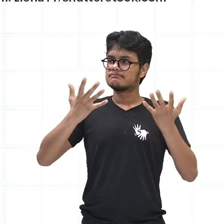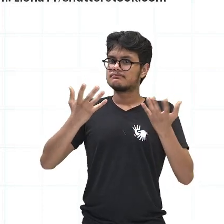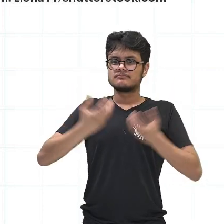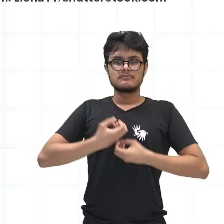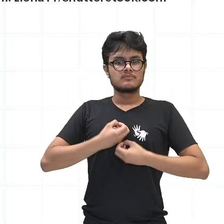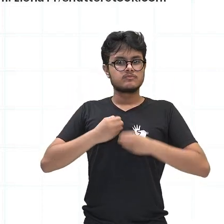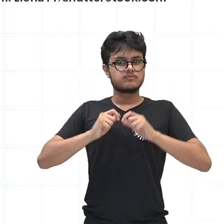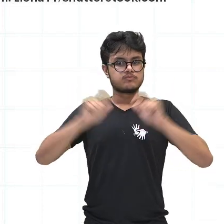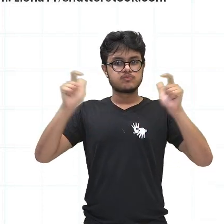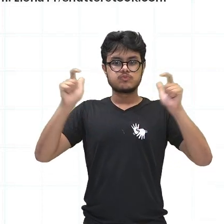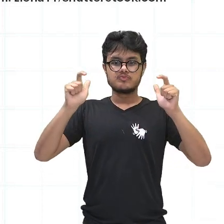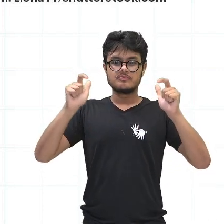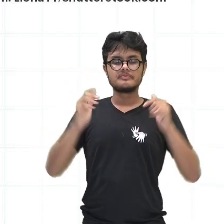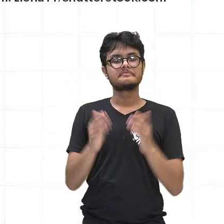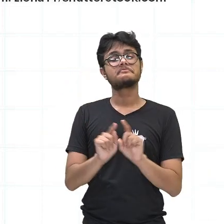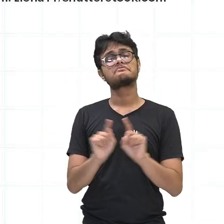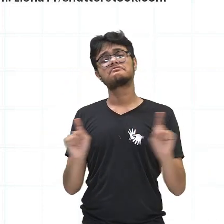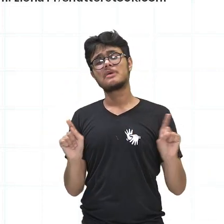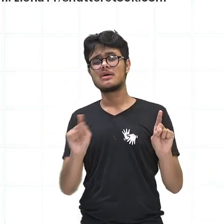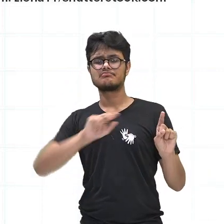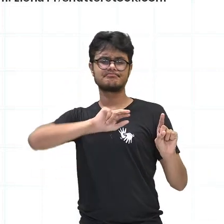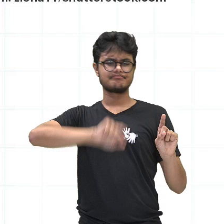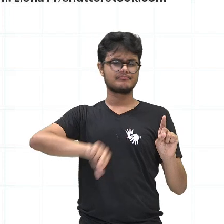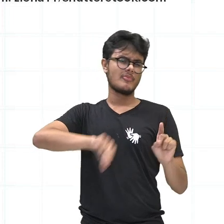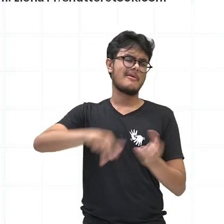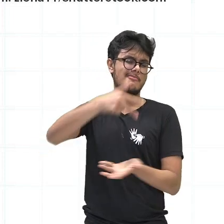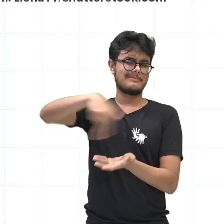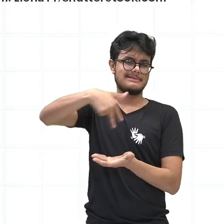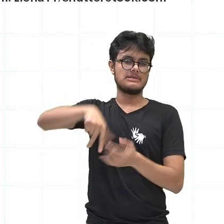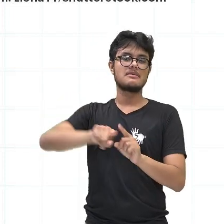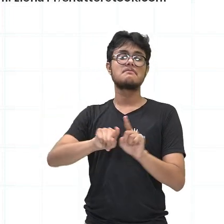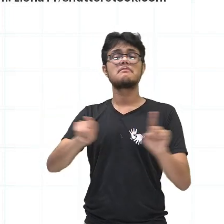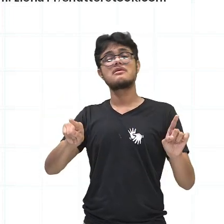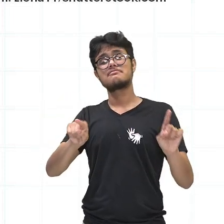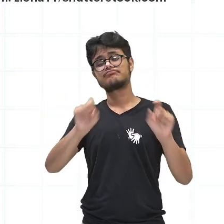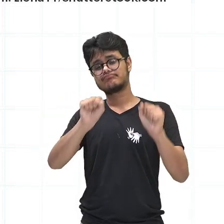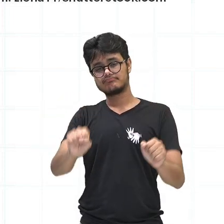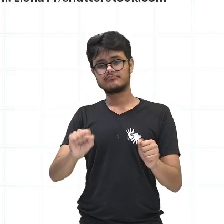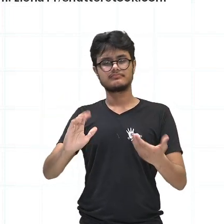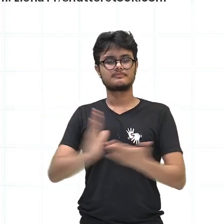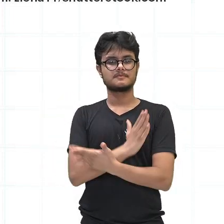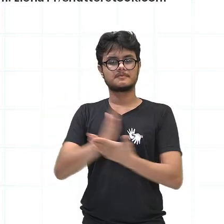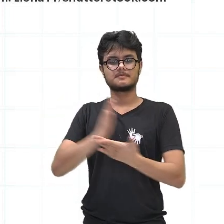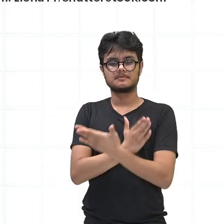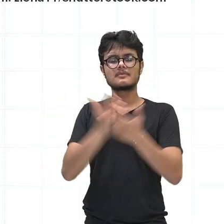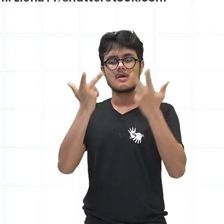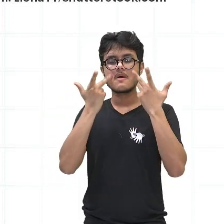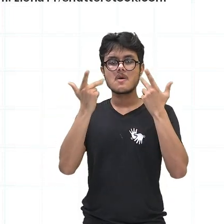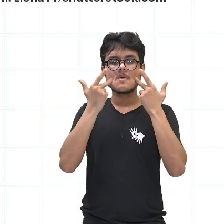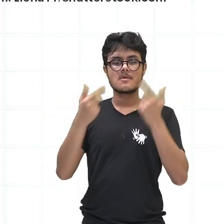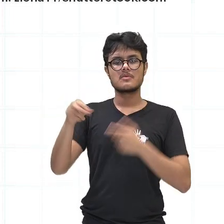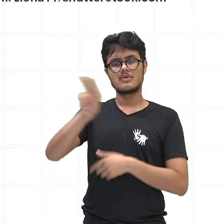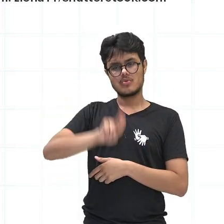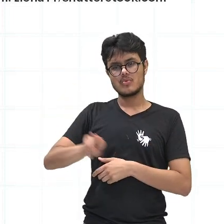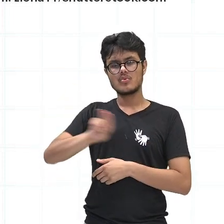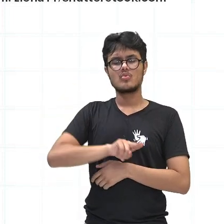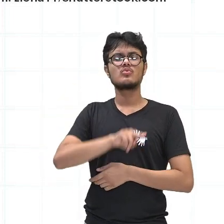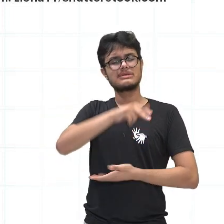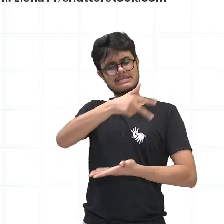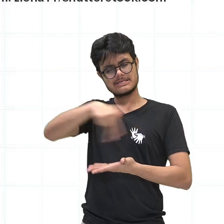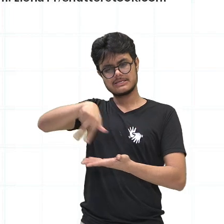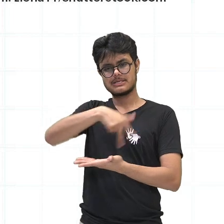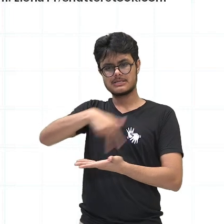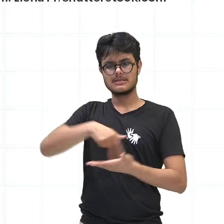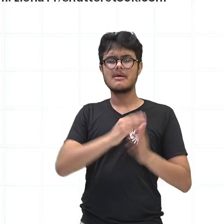extravagantes. Embora não seja exclusivamente uma dança, muitas peças de kabuki incluem sequências de dança altamente